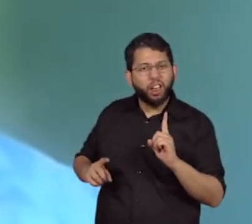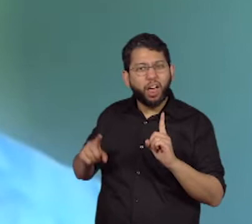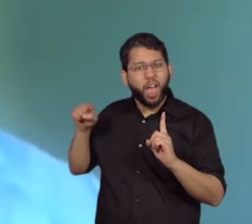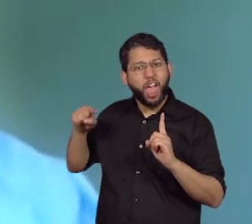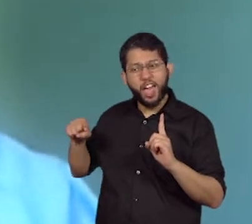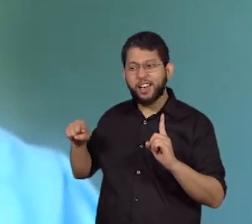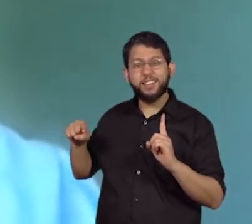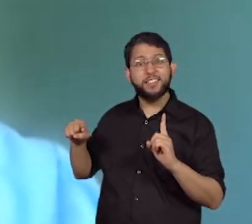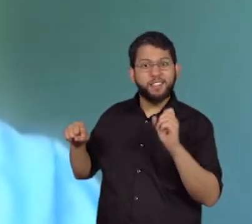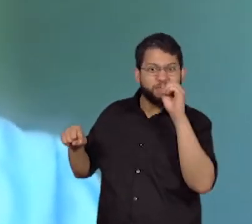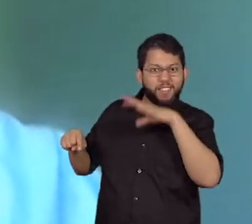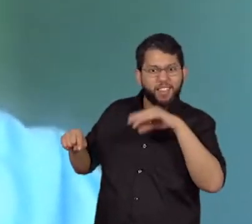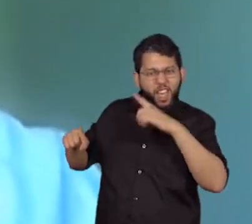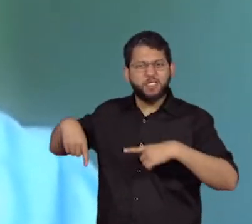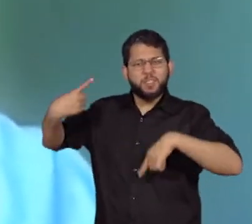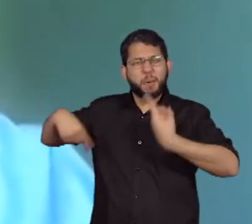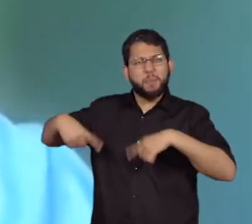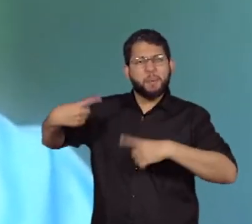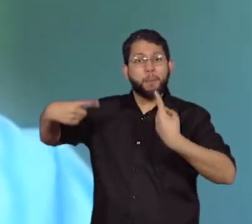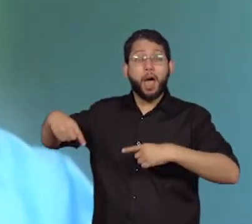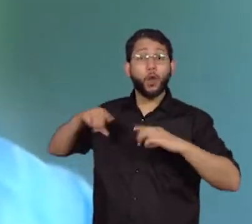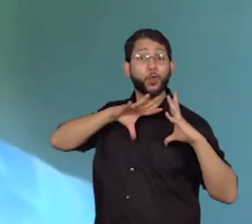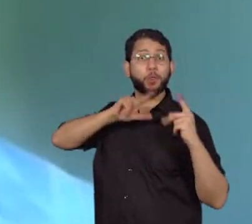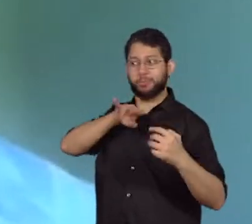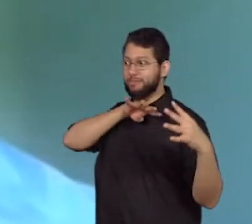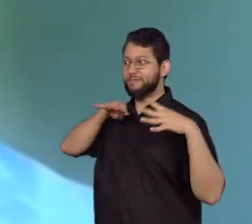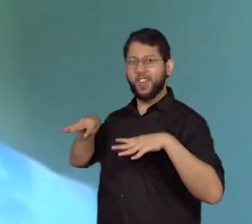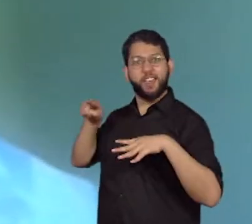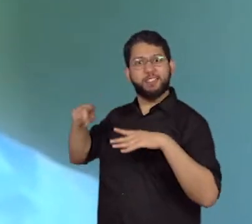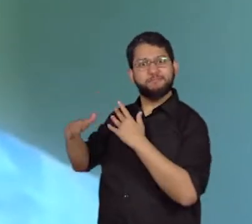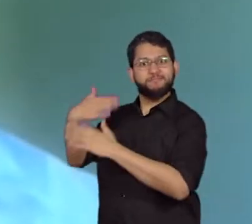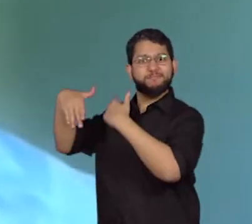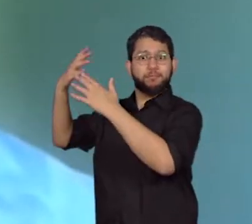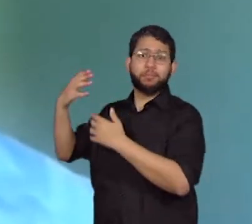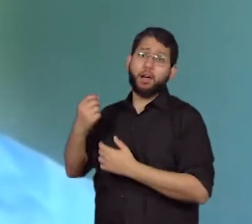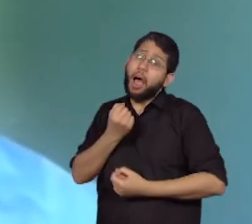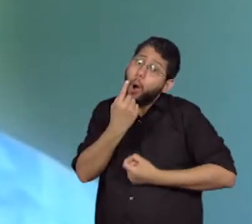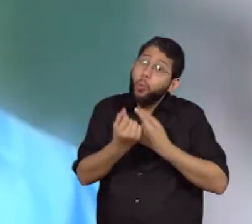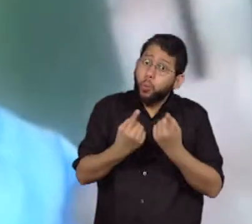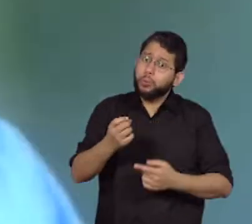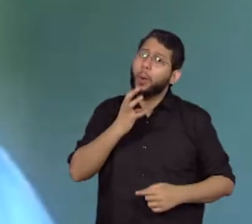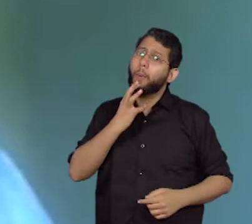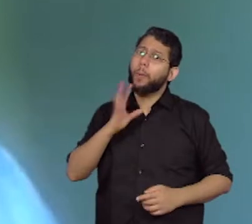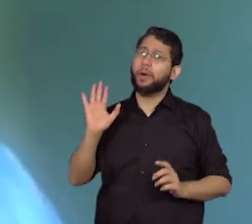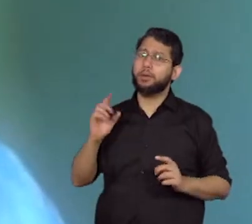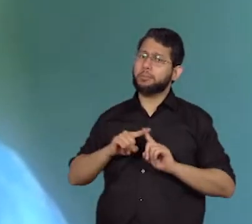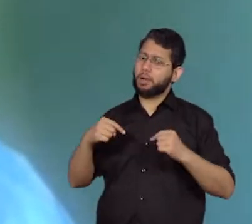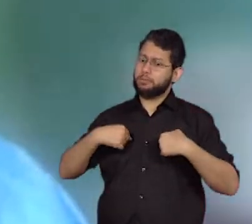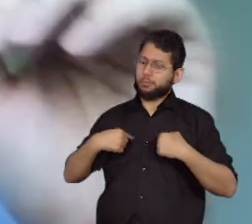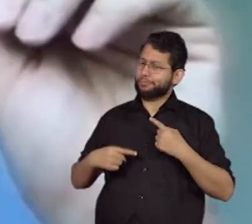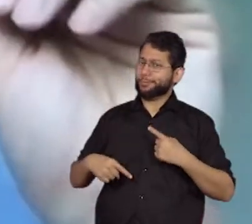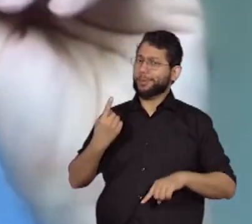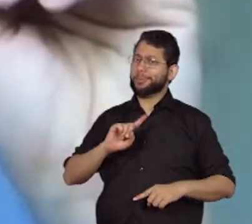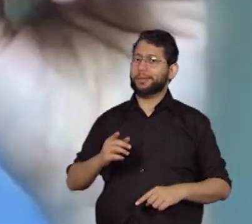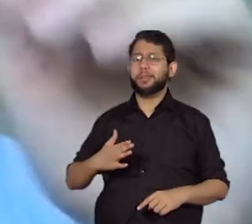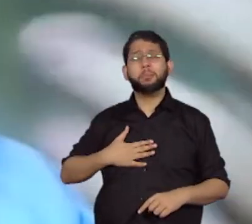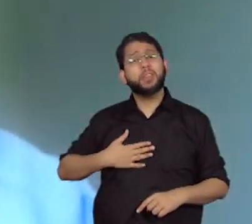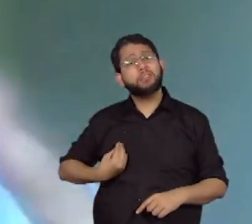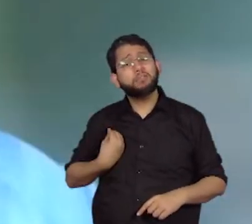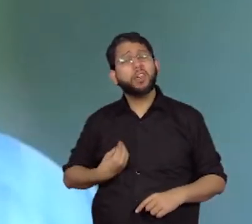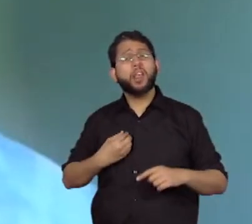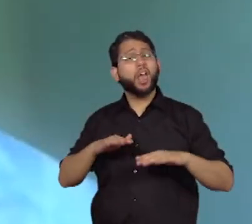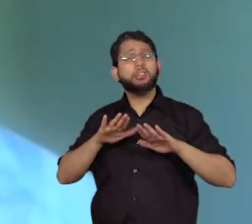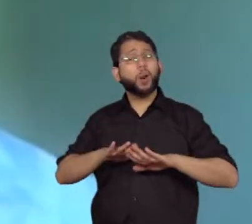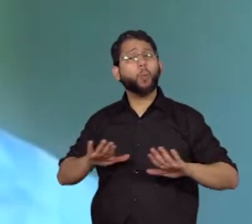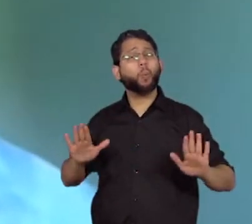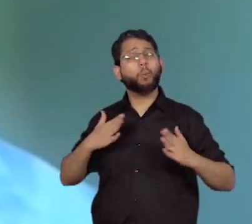Não é como eu construí a minha carreira, não é no que eu acredito, e eu tenho uma vida bastante tranquila, assim. Eu não tenho esse